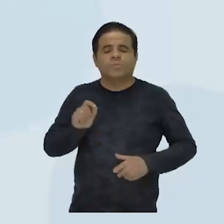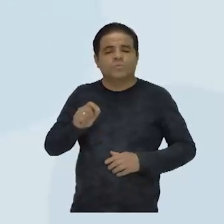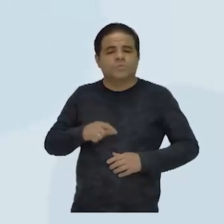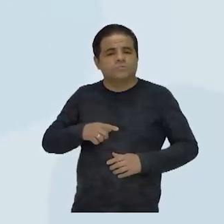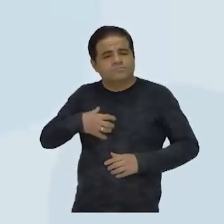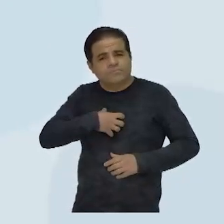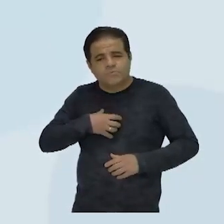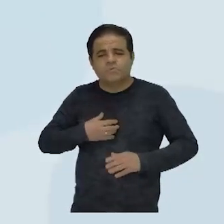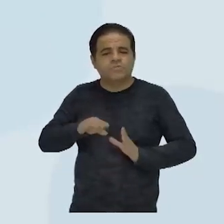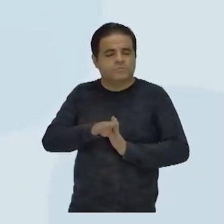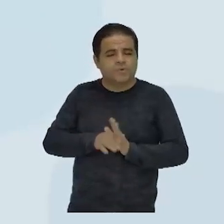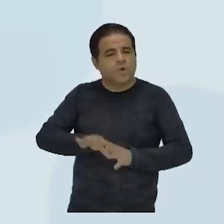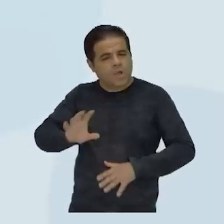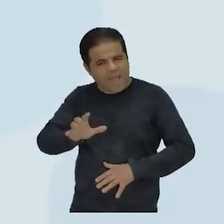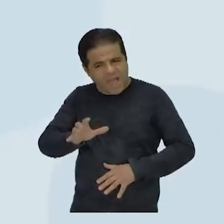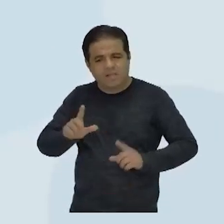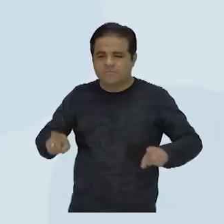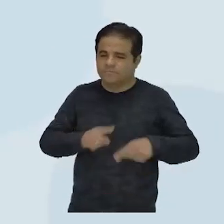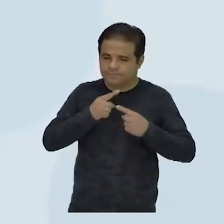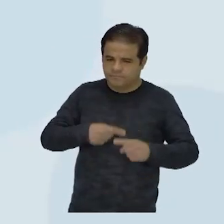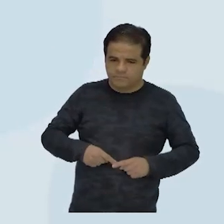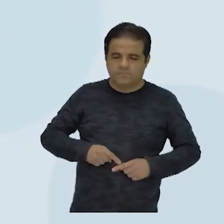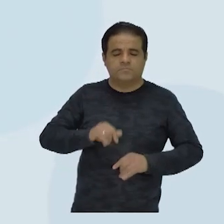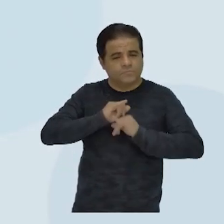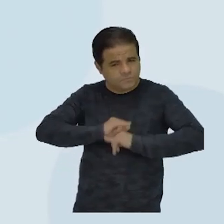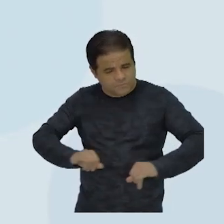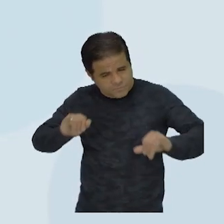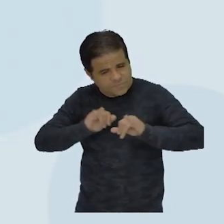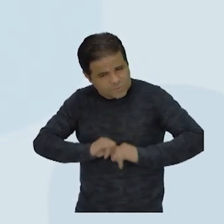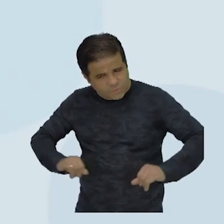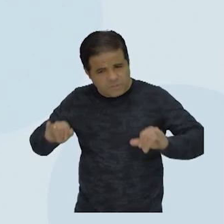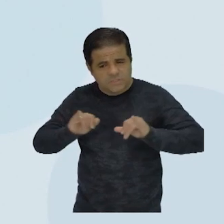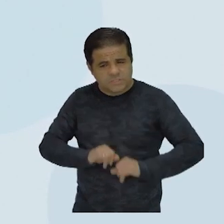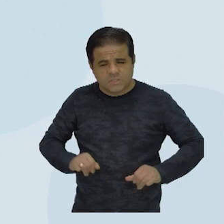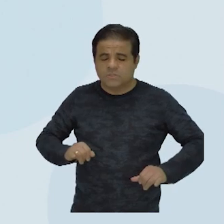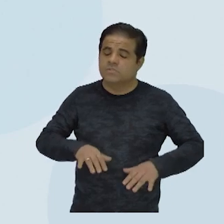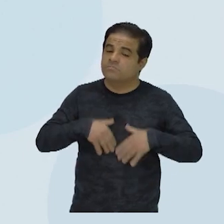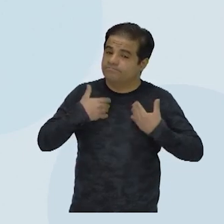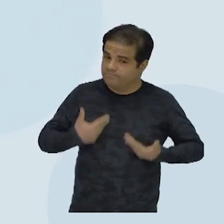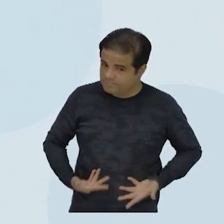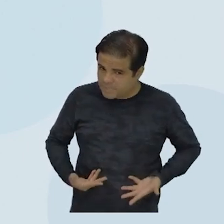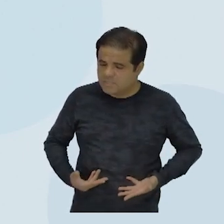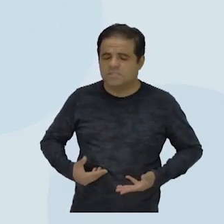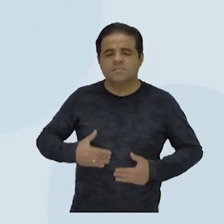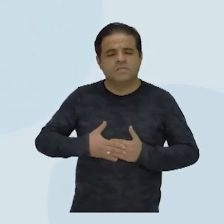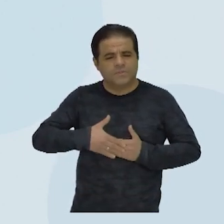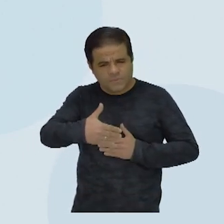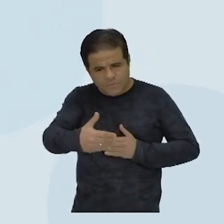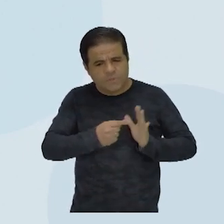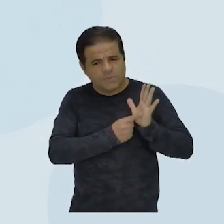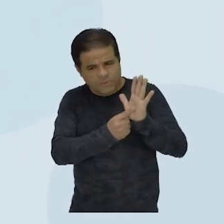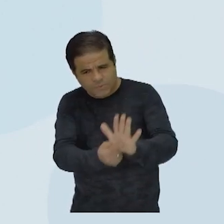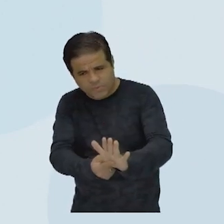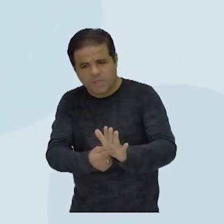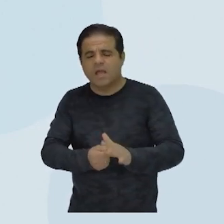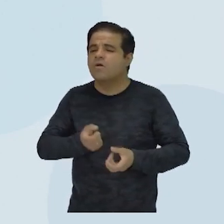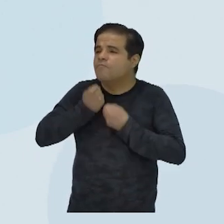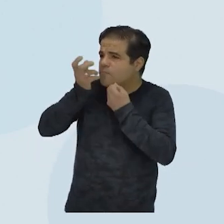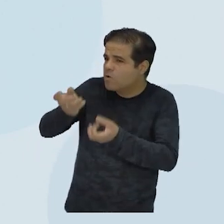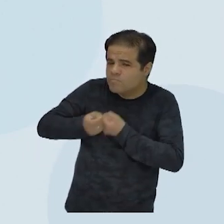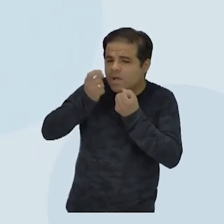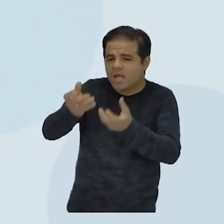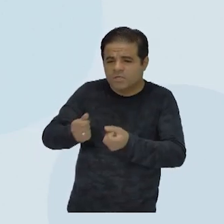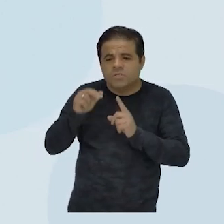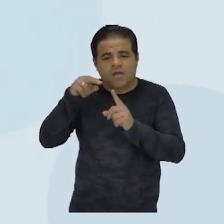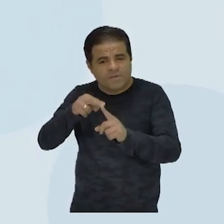um típico programa de rádio musical com boletins noticiosos. No entanto, durante os boletins, é que as informações